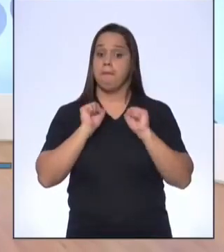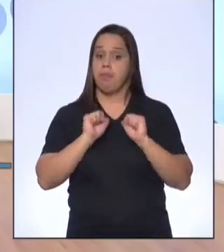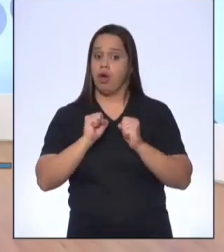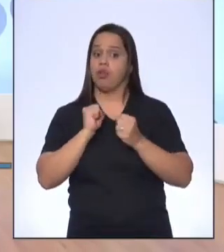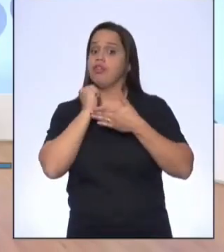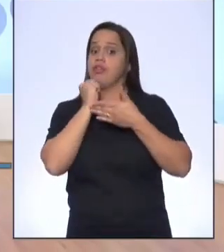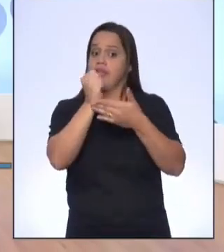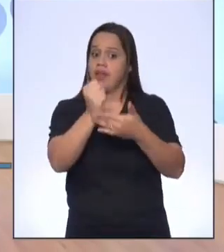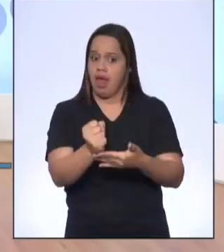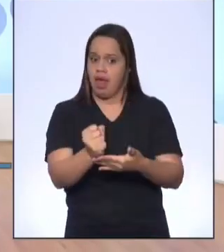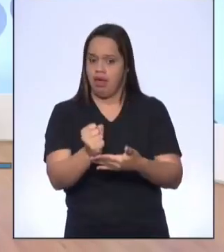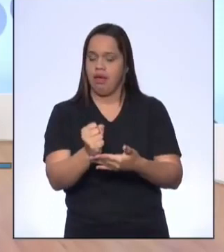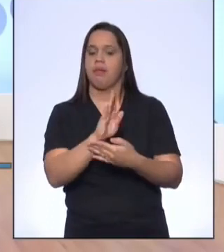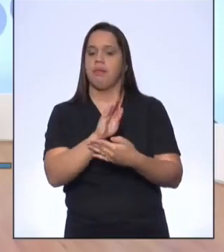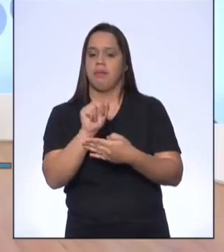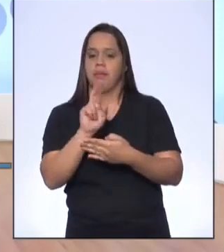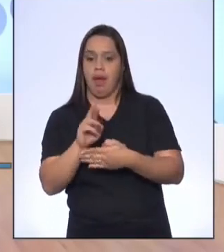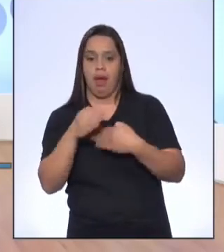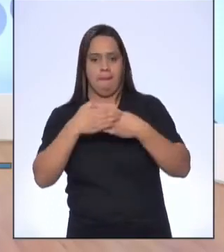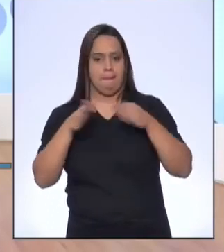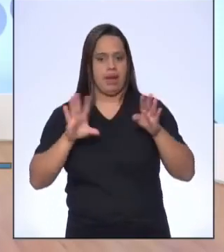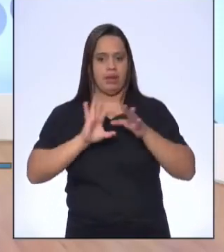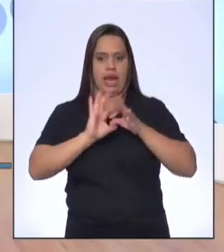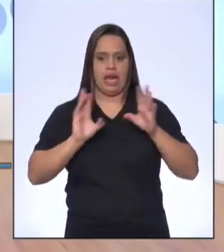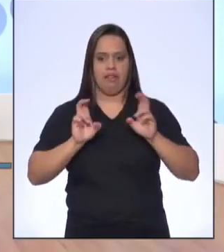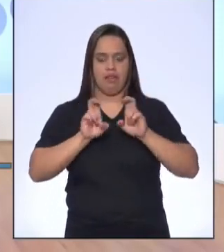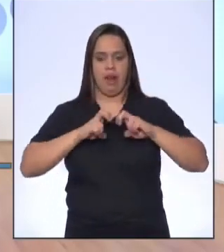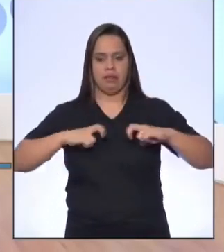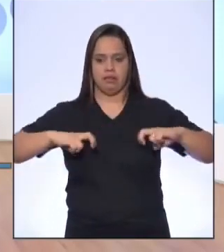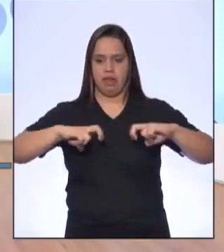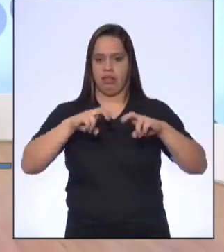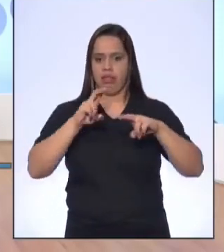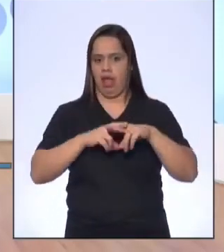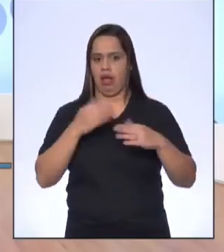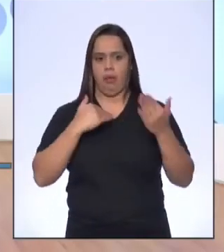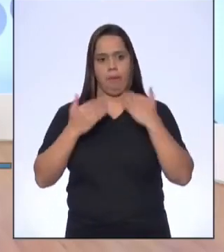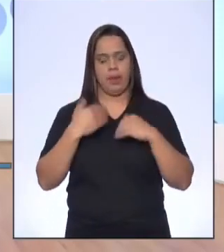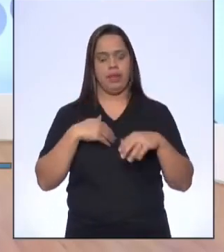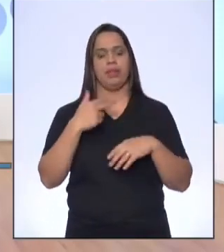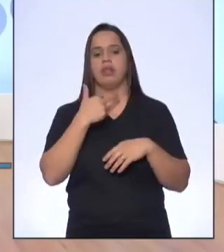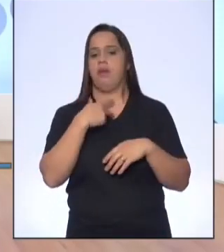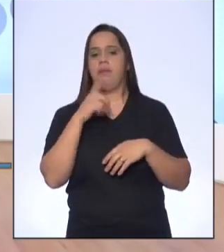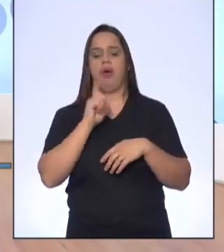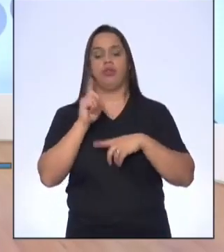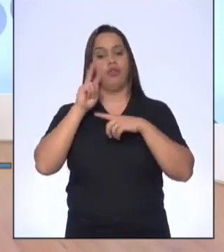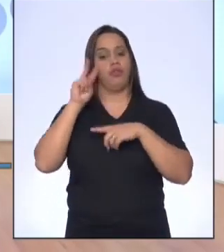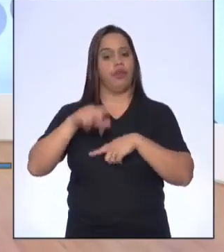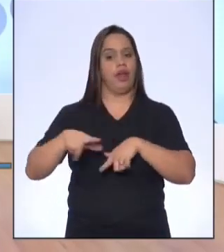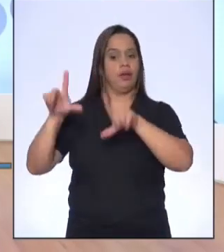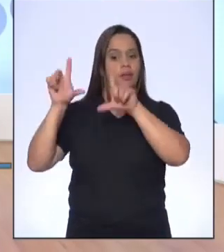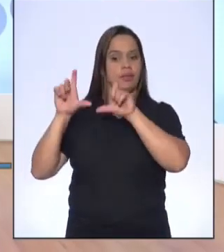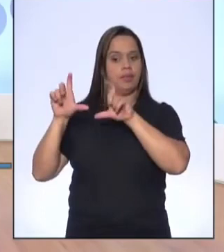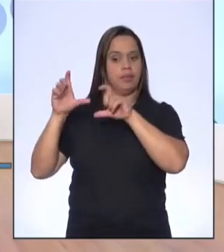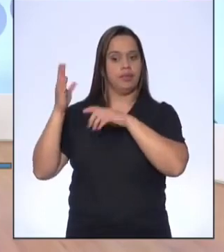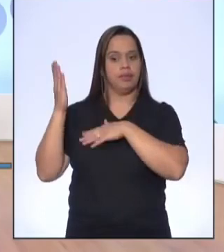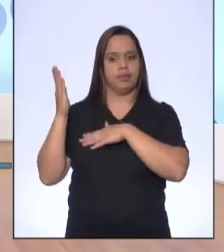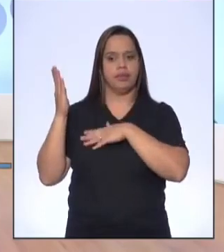fazendo entrega. Os bares né? abertos, né? Volta só um pouquinho na imagem, Claro. Mauro, por favor. Sim, por Olha favor. só, as pessoas